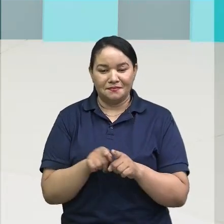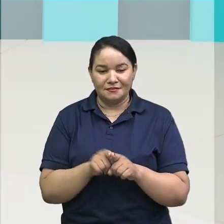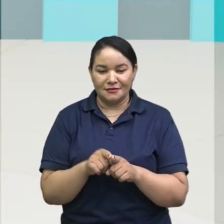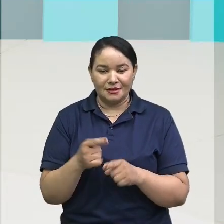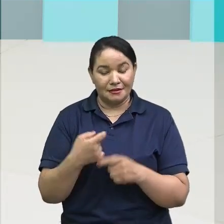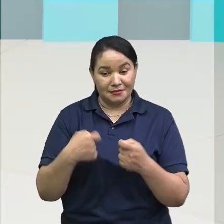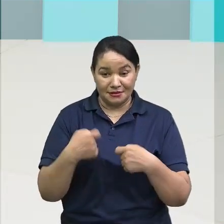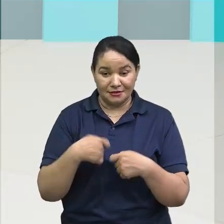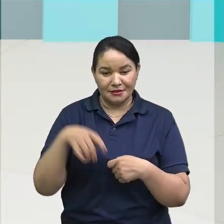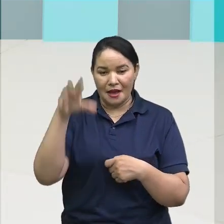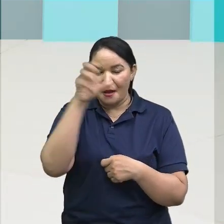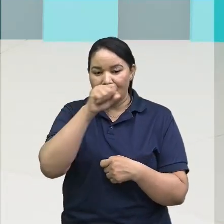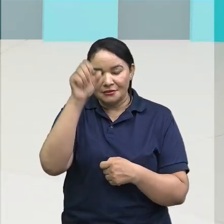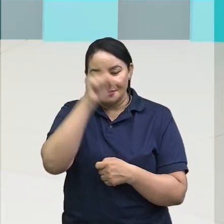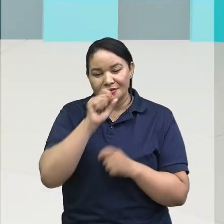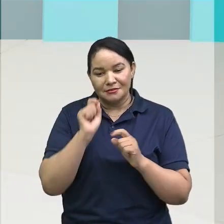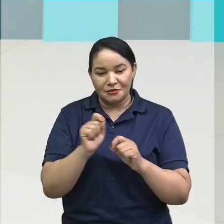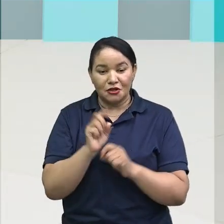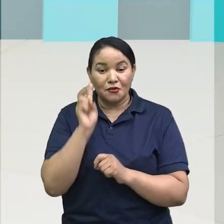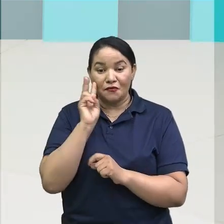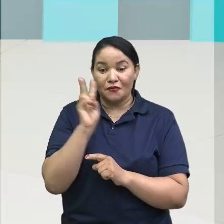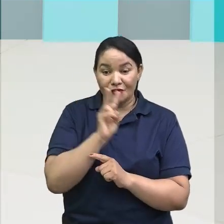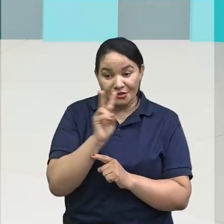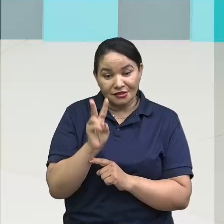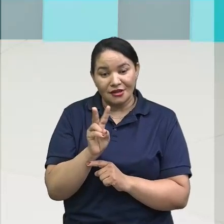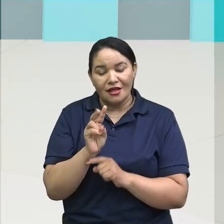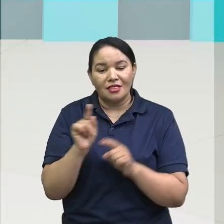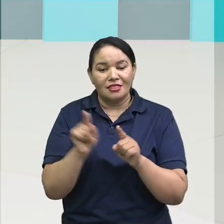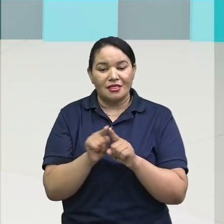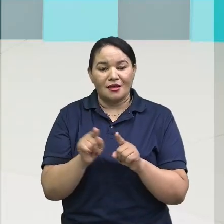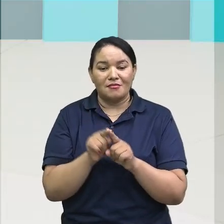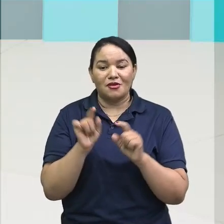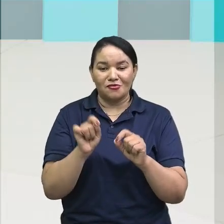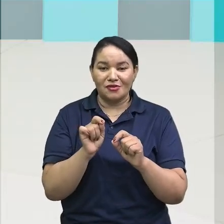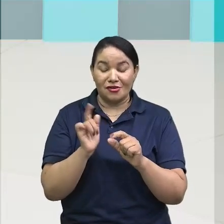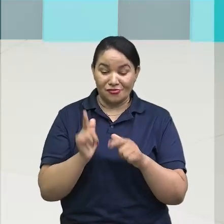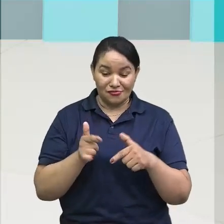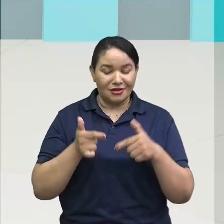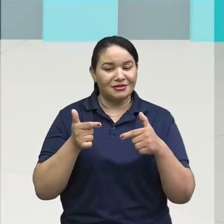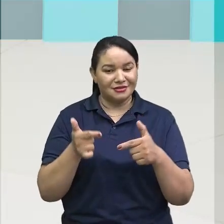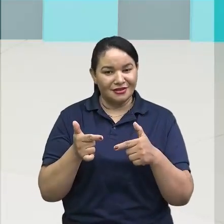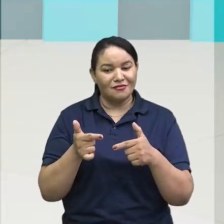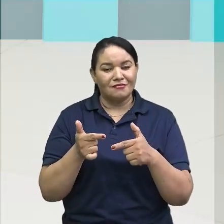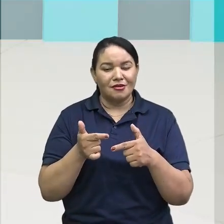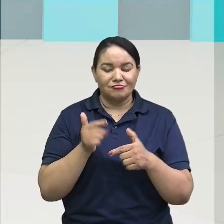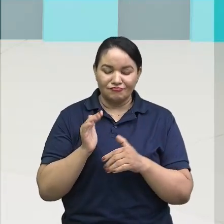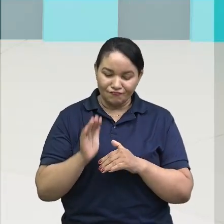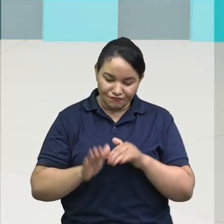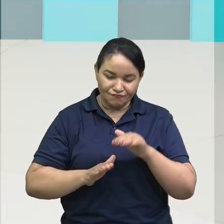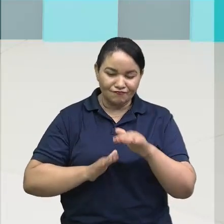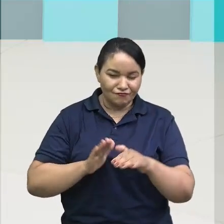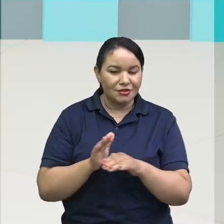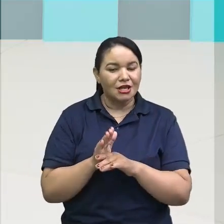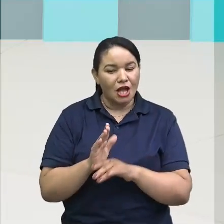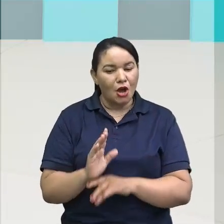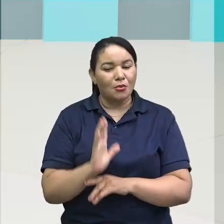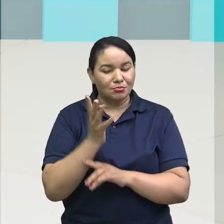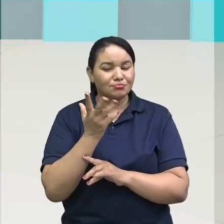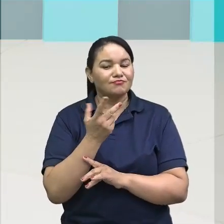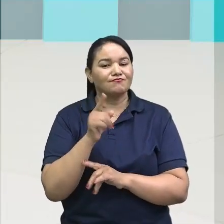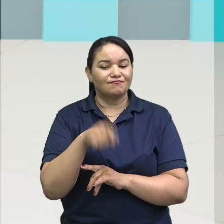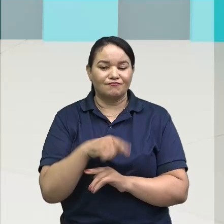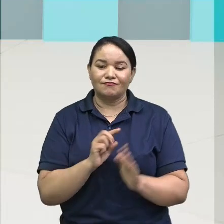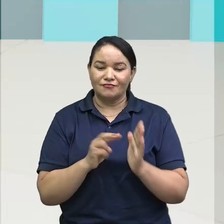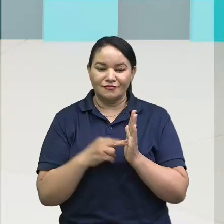do aprender pela observação, pela reprodução, e ali a gente vai começando a dar um